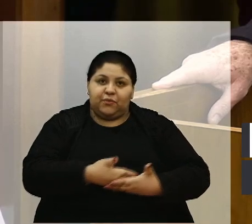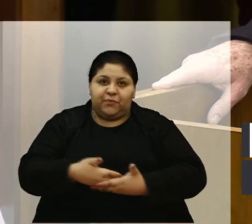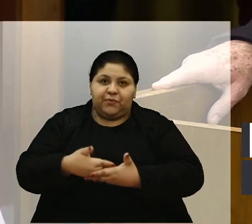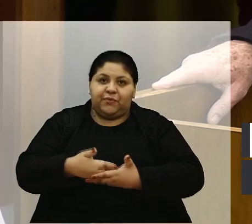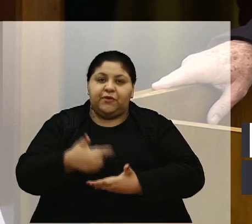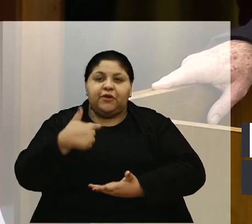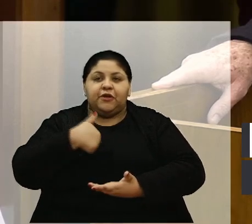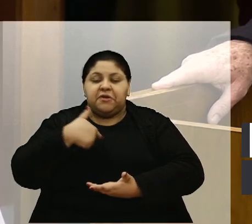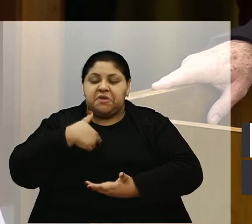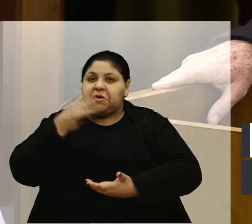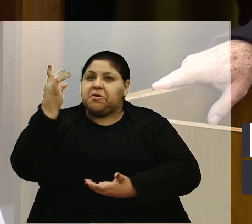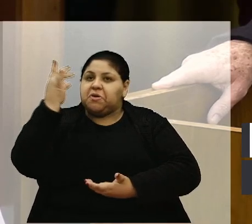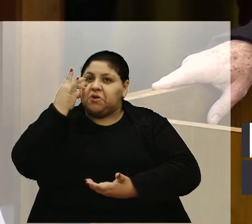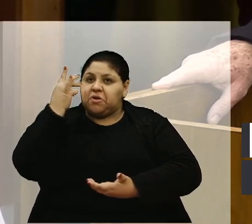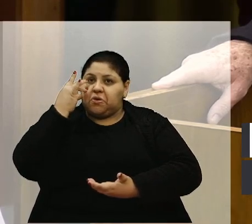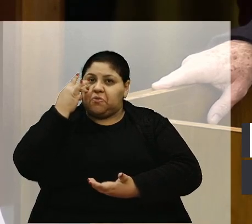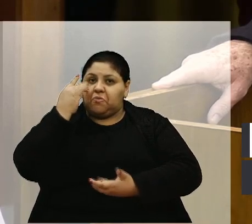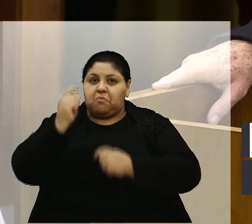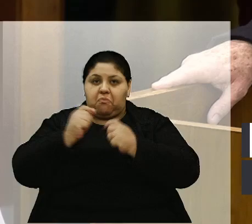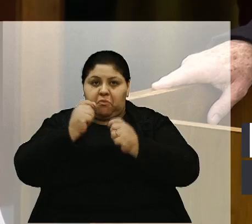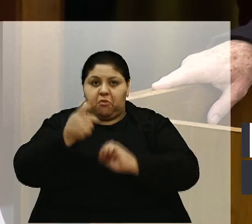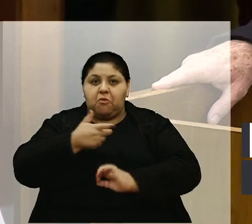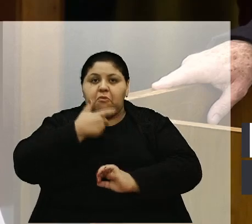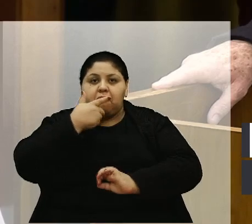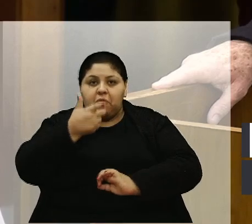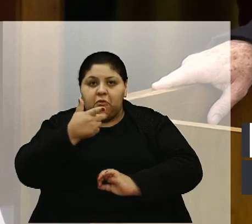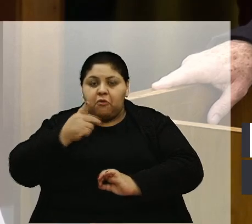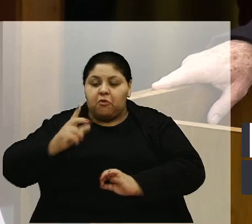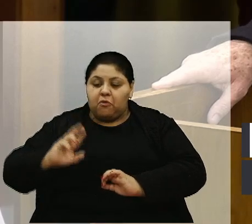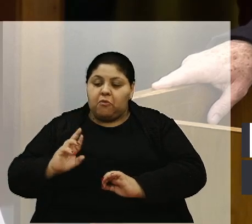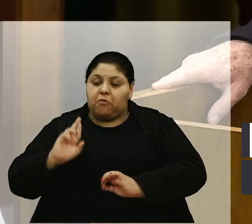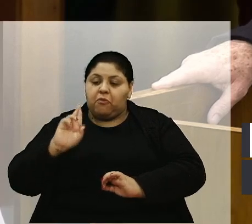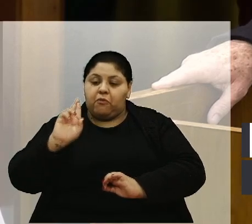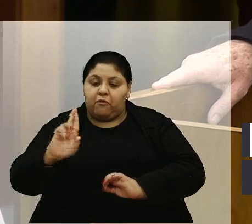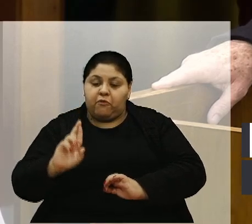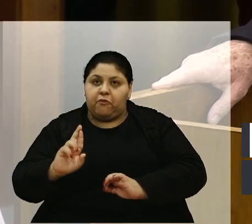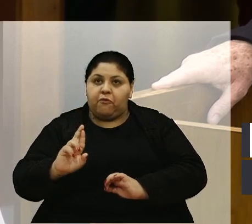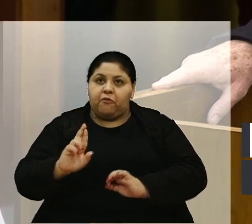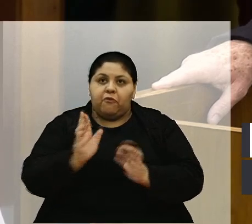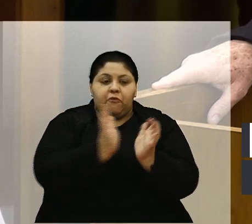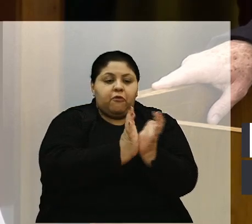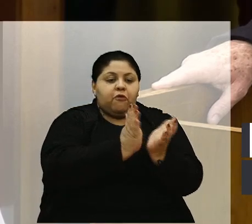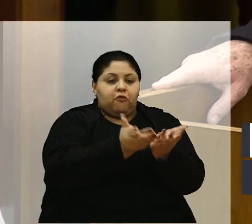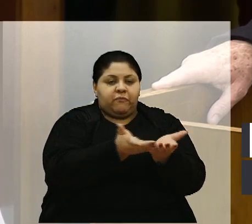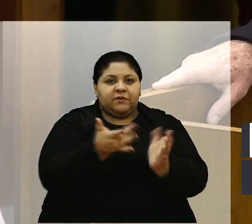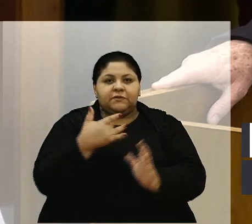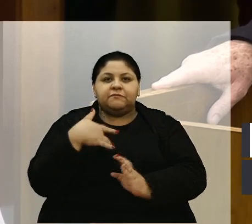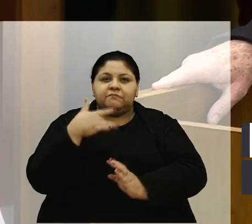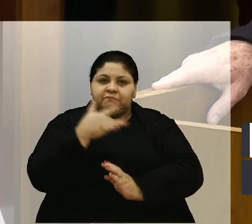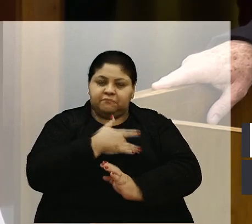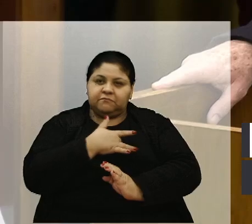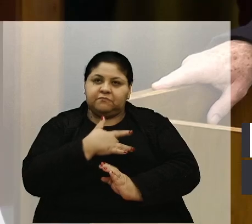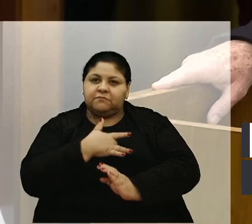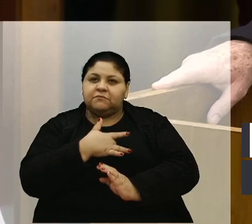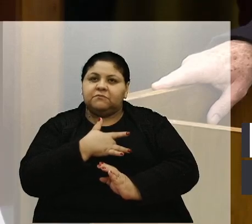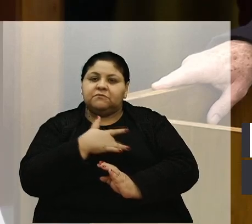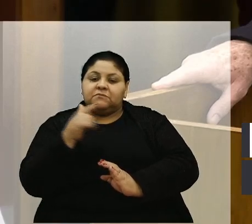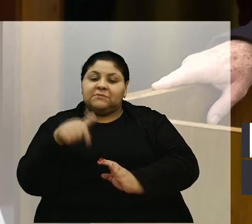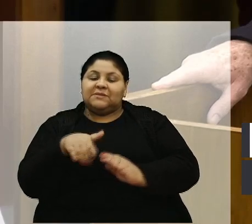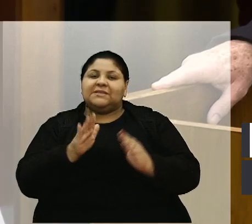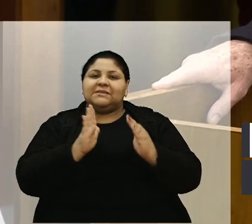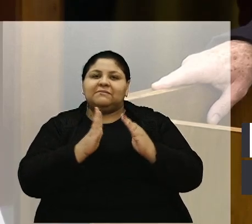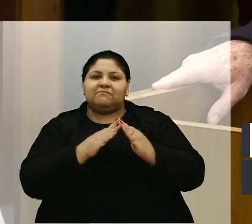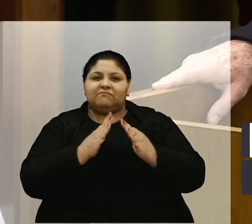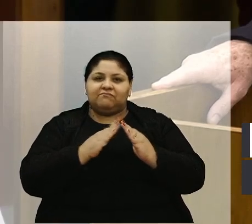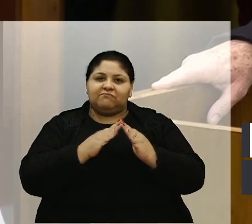eu estive presente, como disse, representando toda a Comissão de Saúde e desta casa,